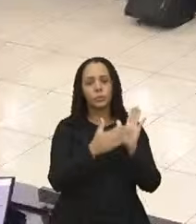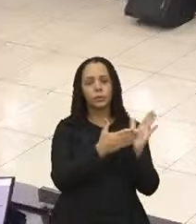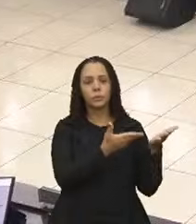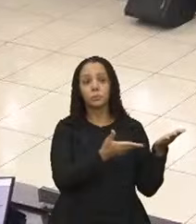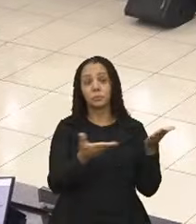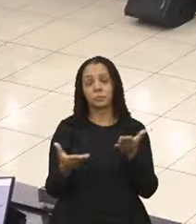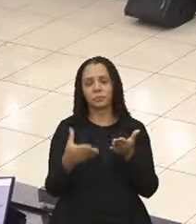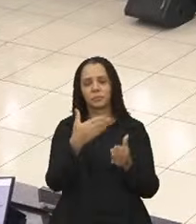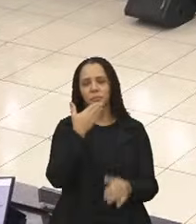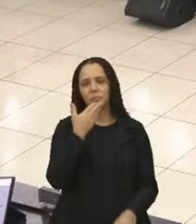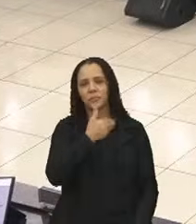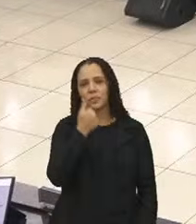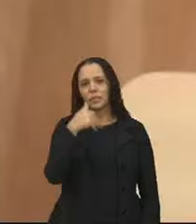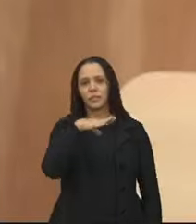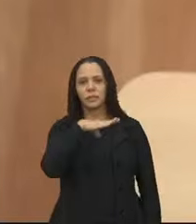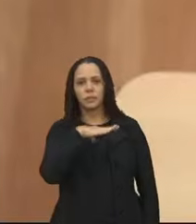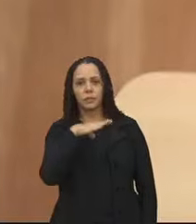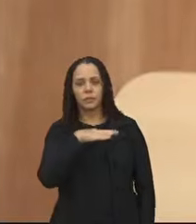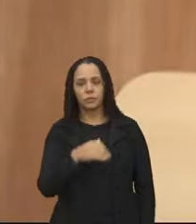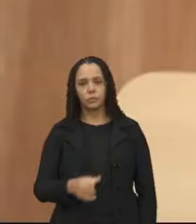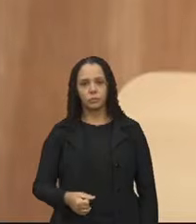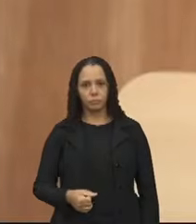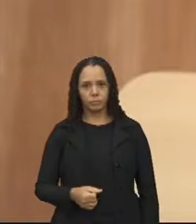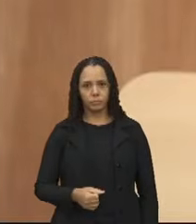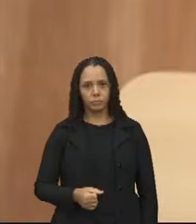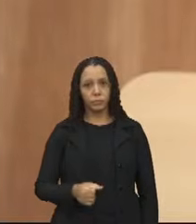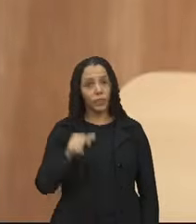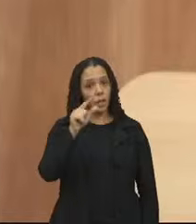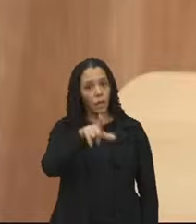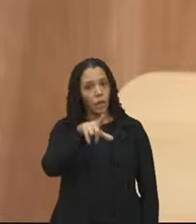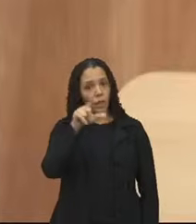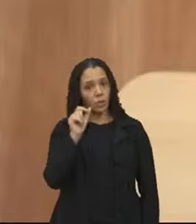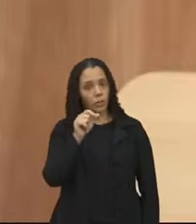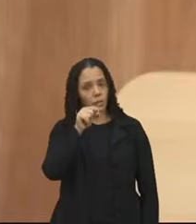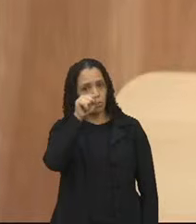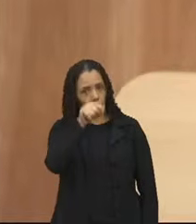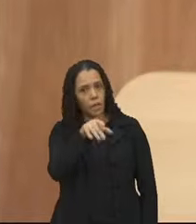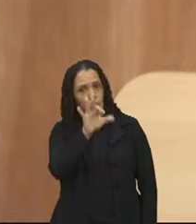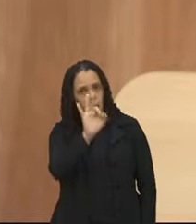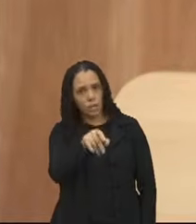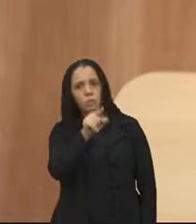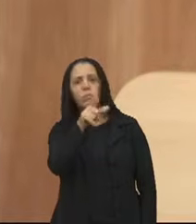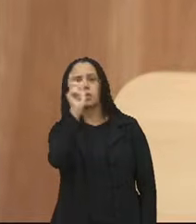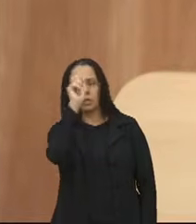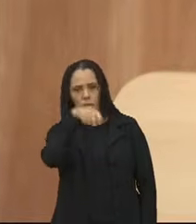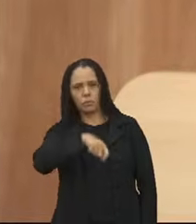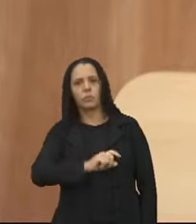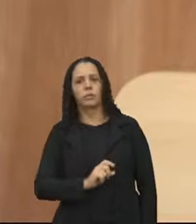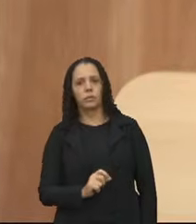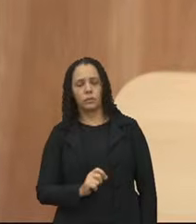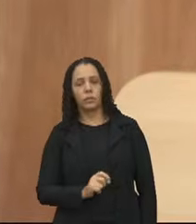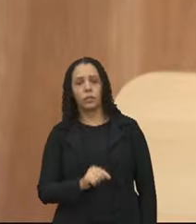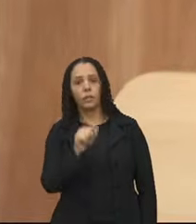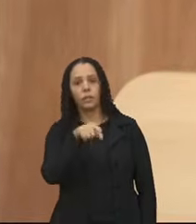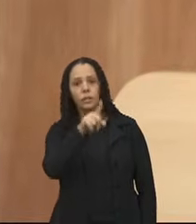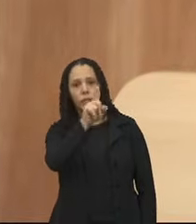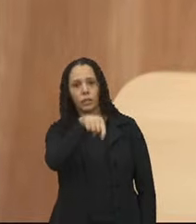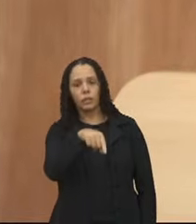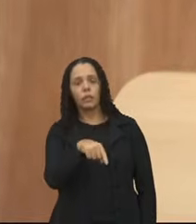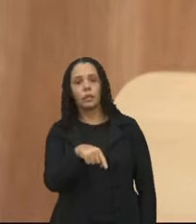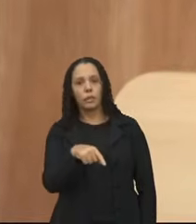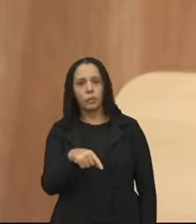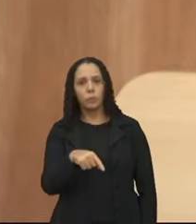E ele não foi à toa que o Guilherme foi escolhido, é porque ele é capaz e ele é, como